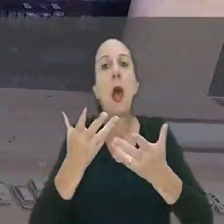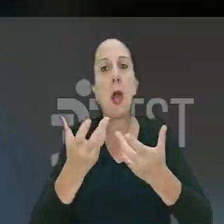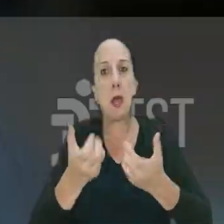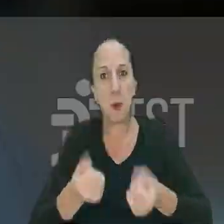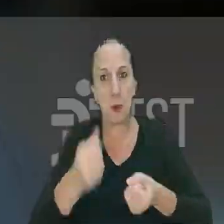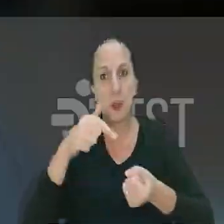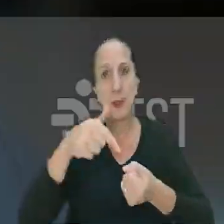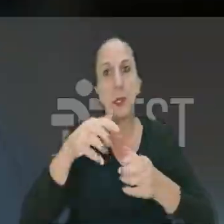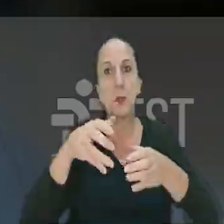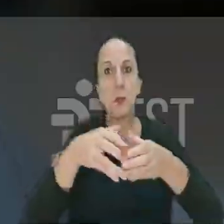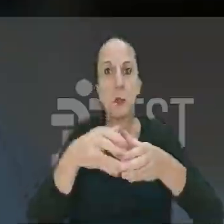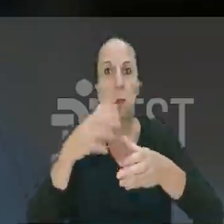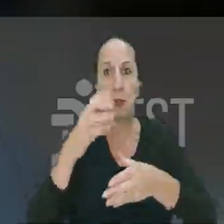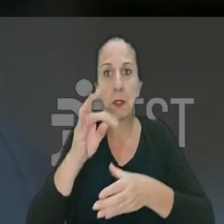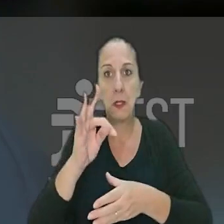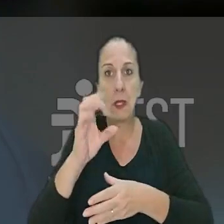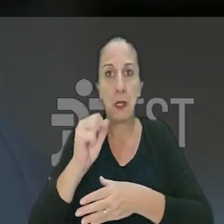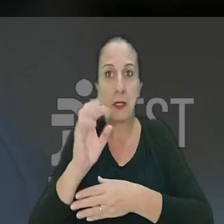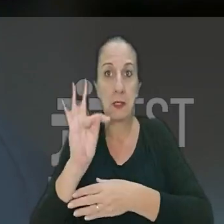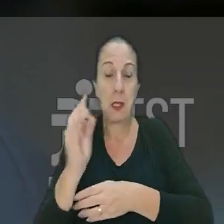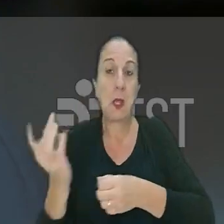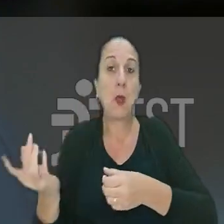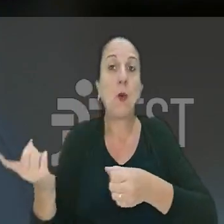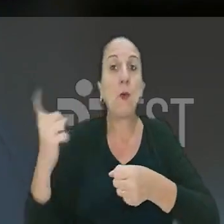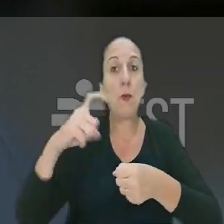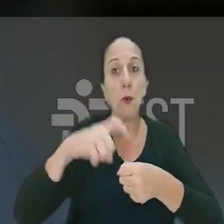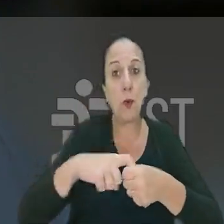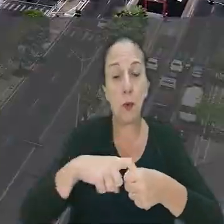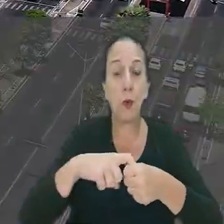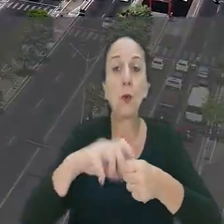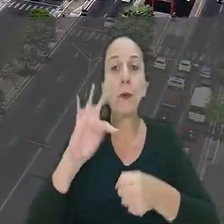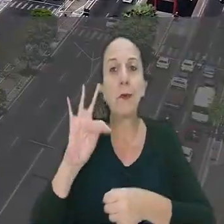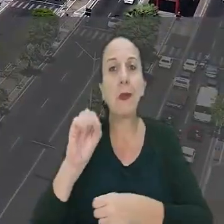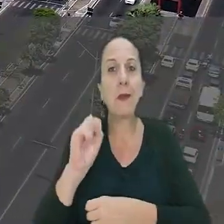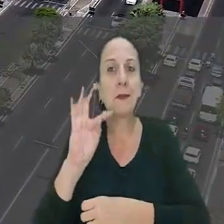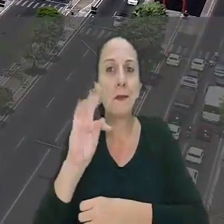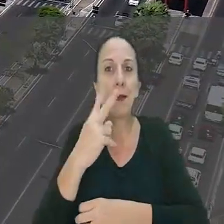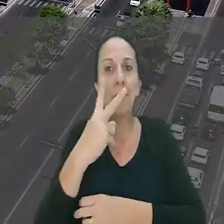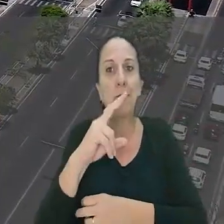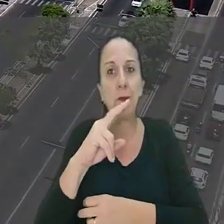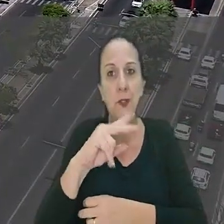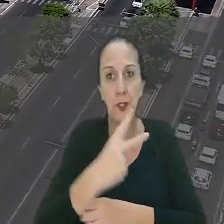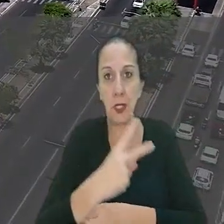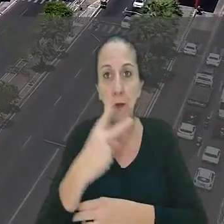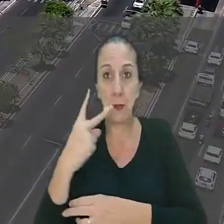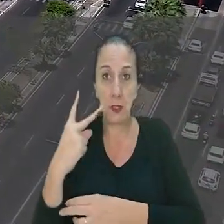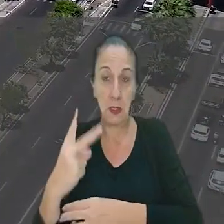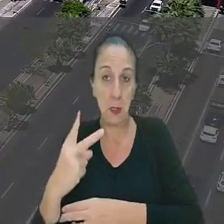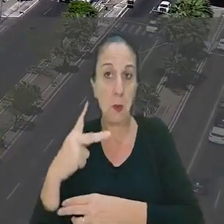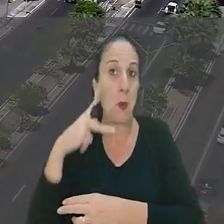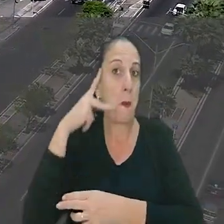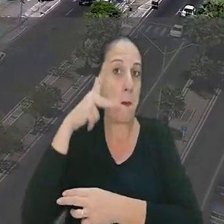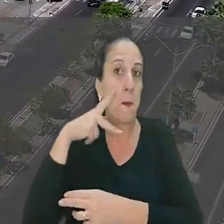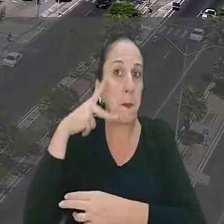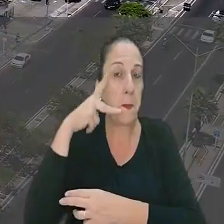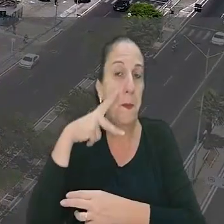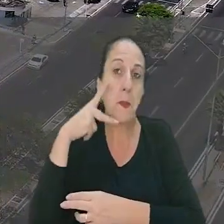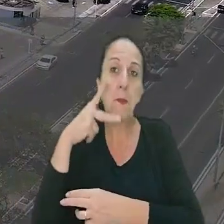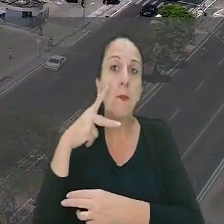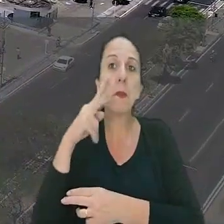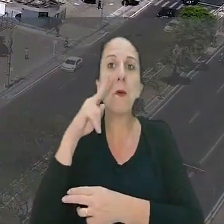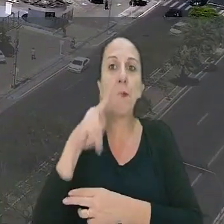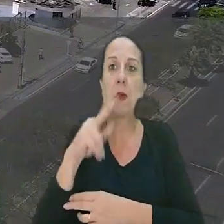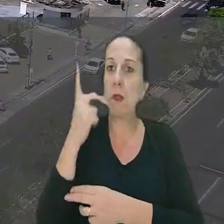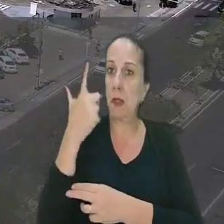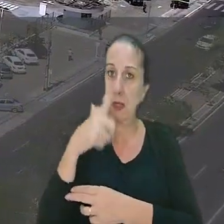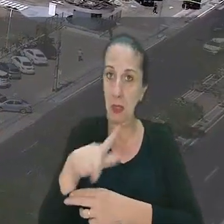apelo foi acolhido pela 7ª turma do TST e o caso voltou ao Tribunal Regional do Trabalho da 22ª Região no Piauí